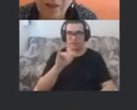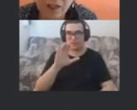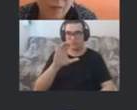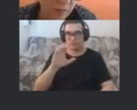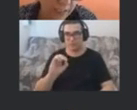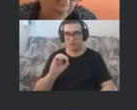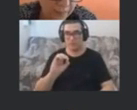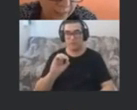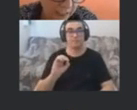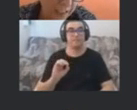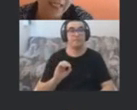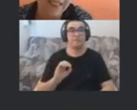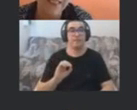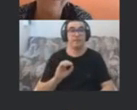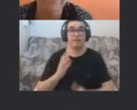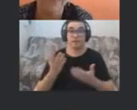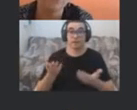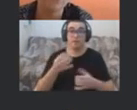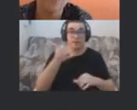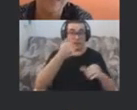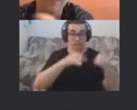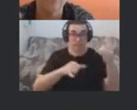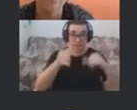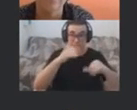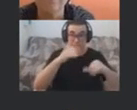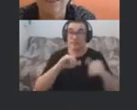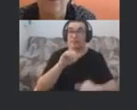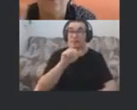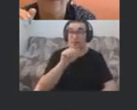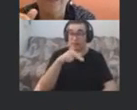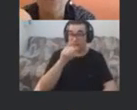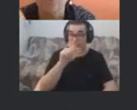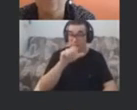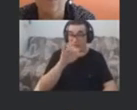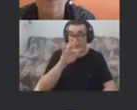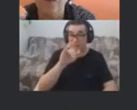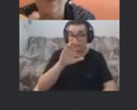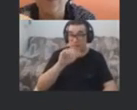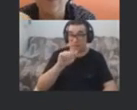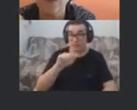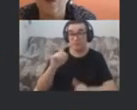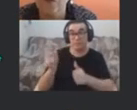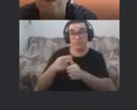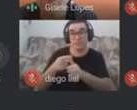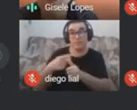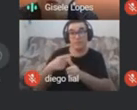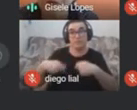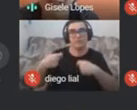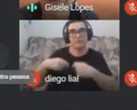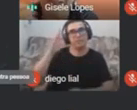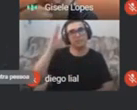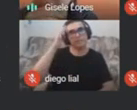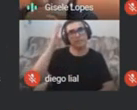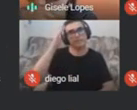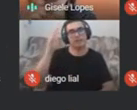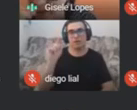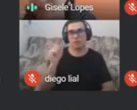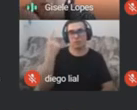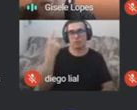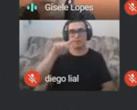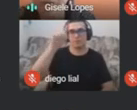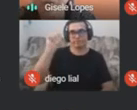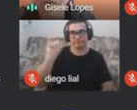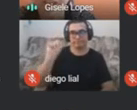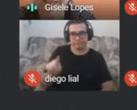Então, a química analítica, ela sempre parte de uma pergunta inicial, para resolver, normalmente nós resolvemos um problema, tá? Então,